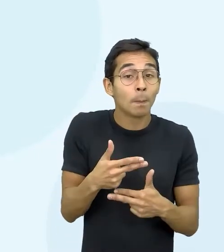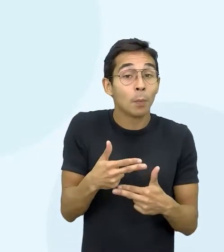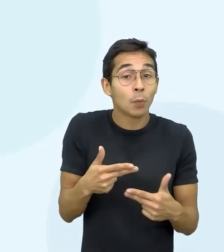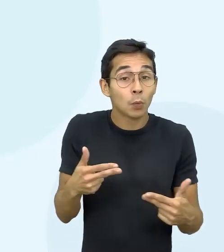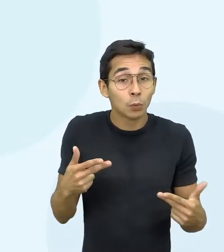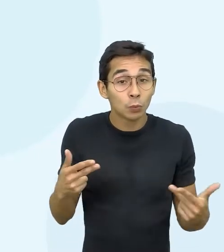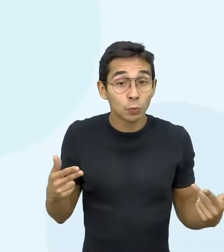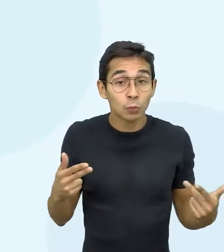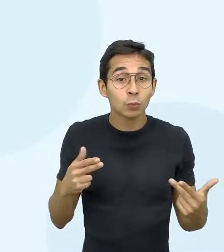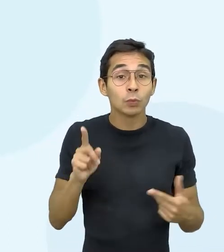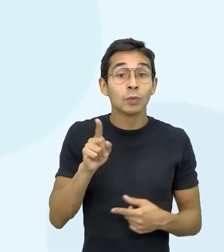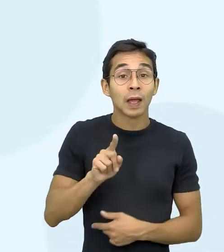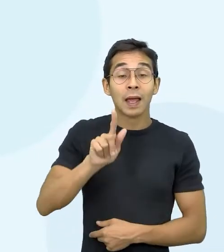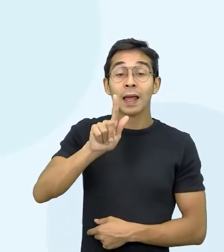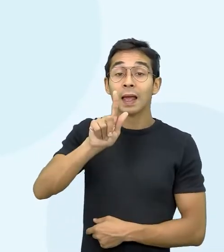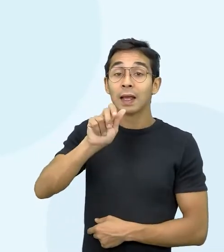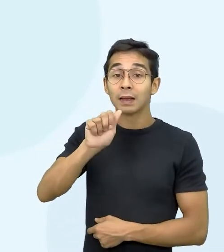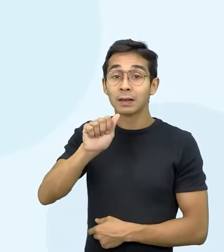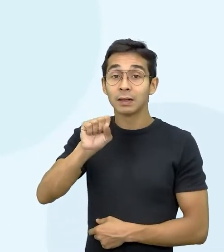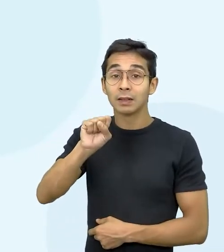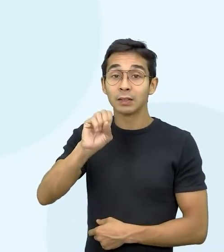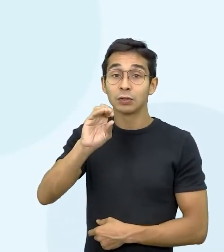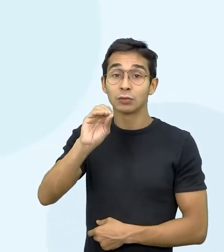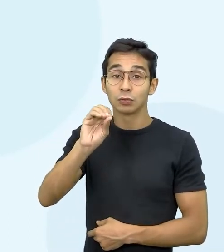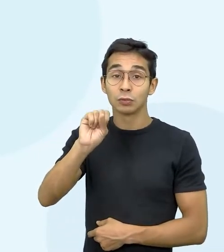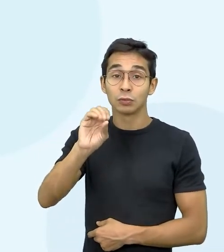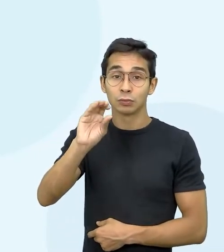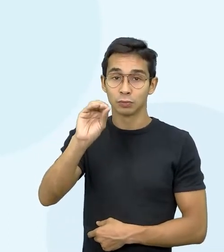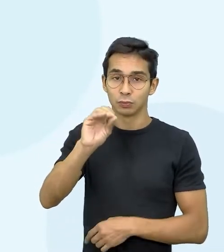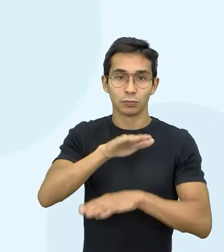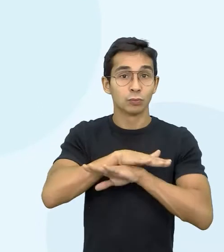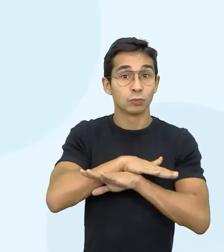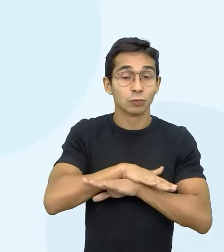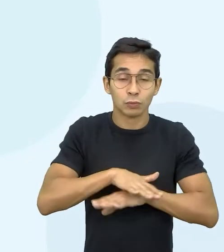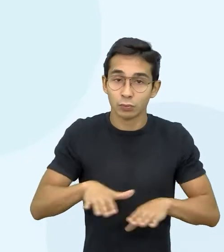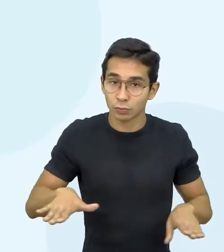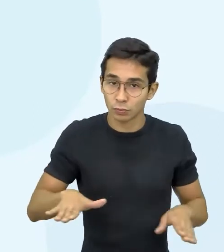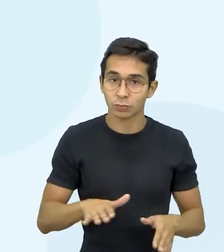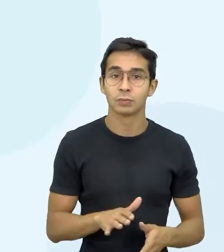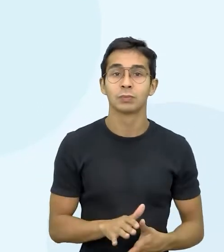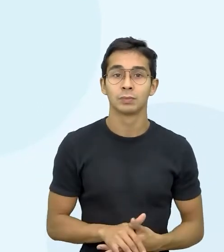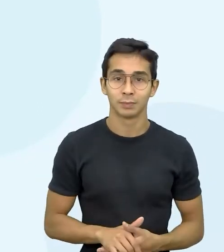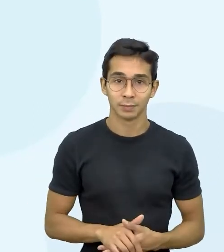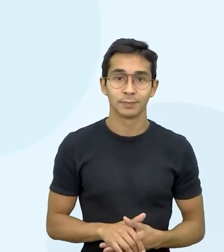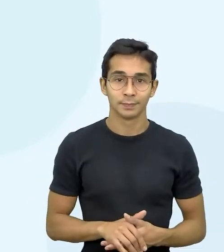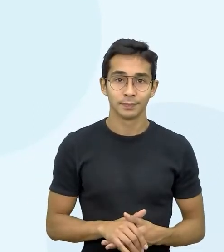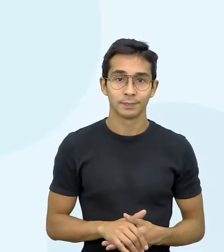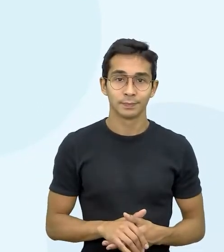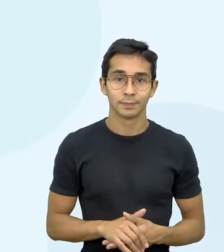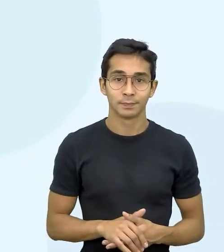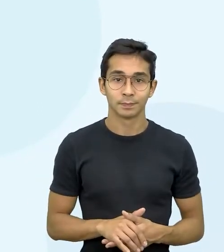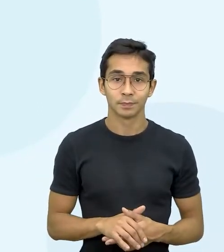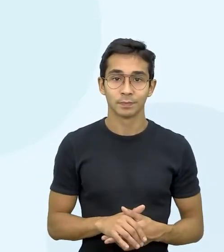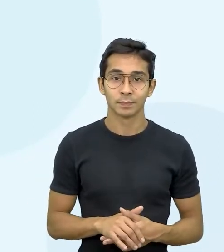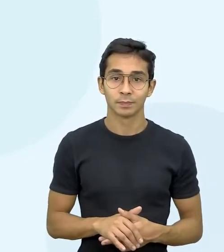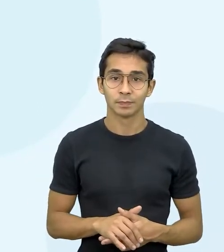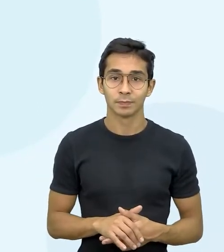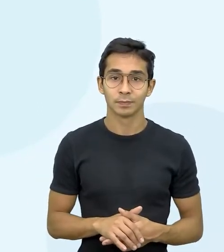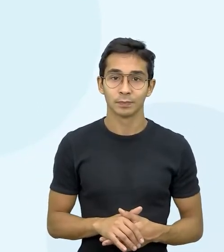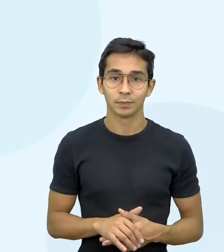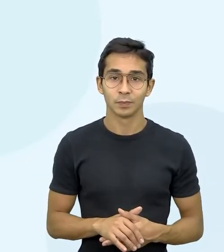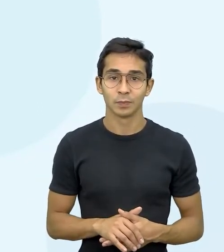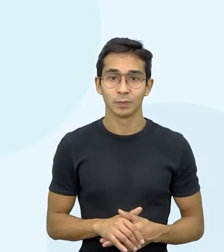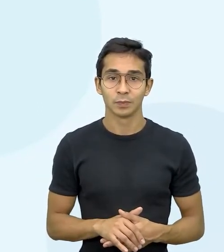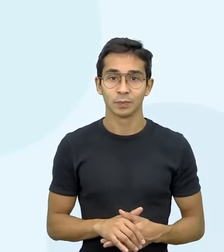no estado gasoso, porque não é possível, né? Você medir o grau de liberdade tão grande que